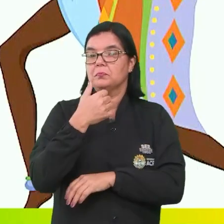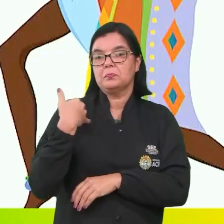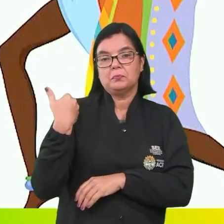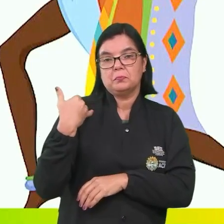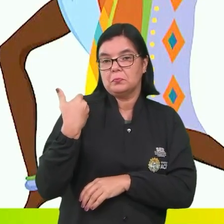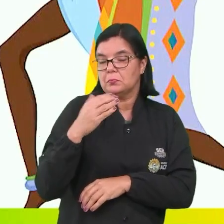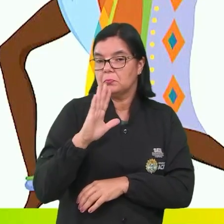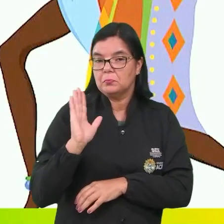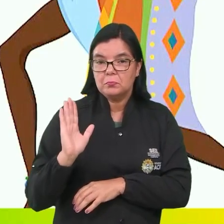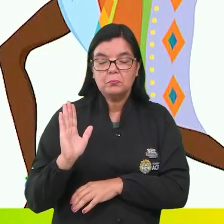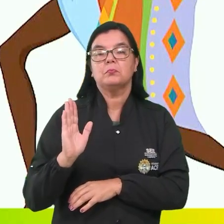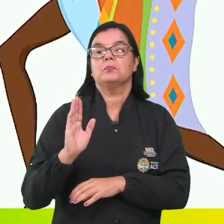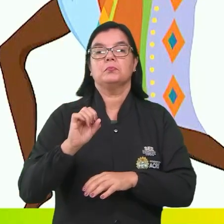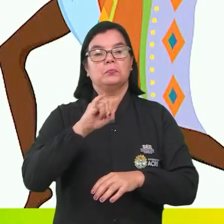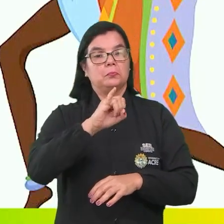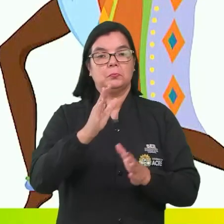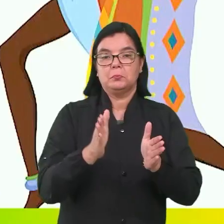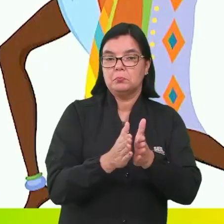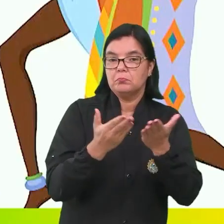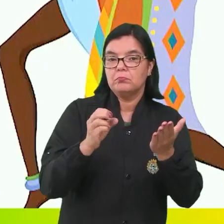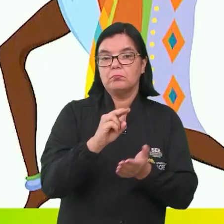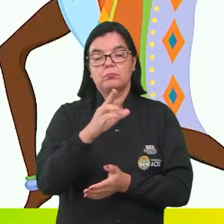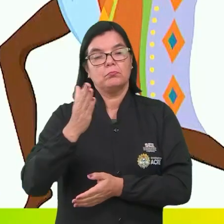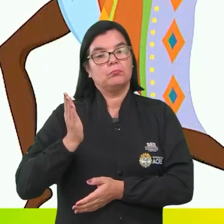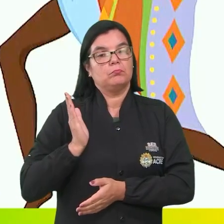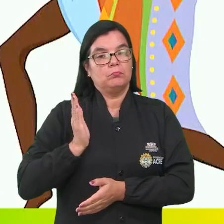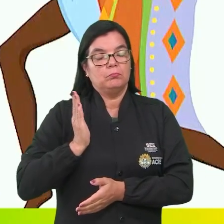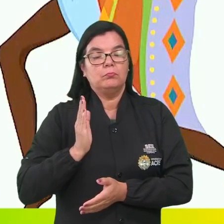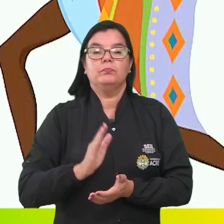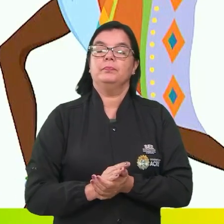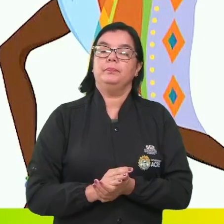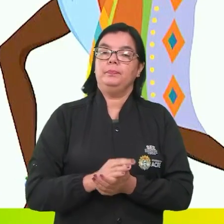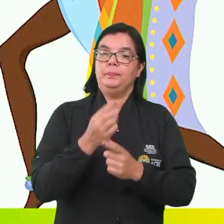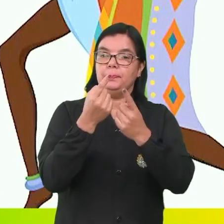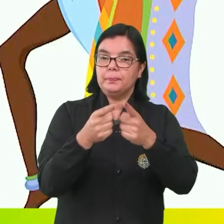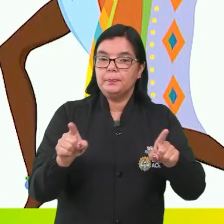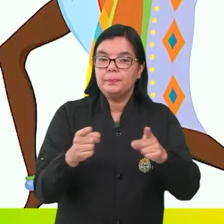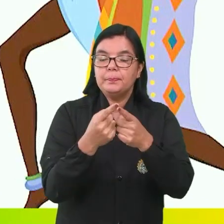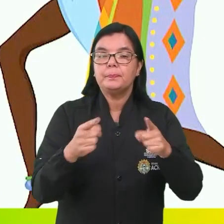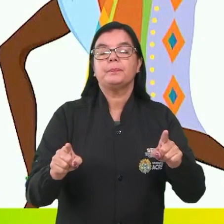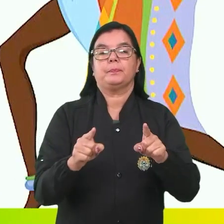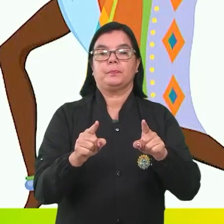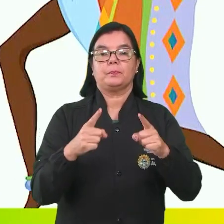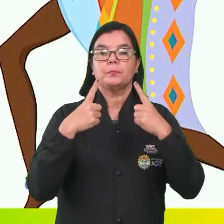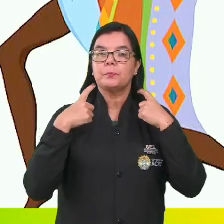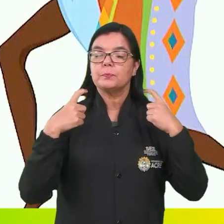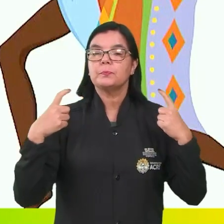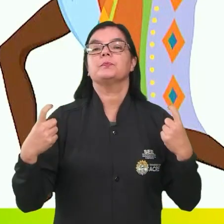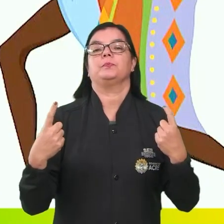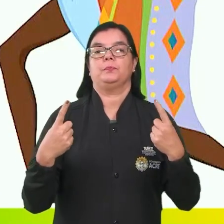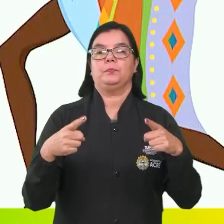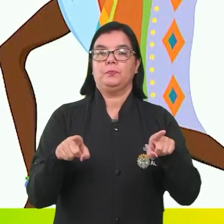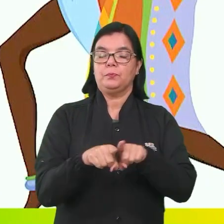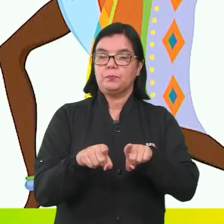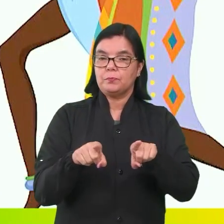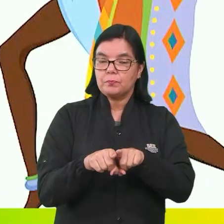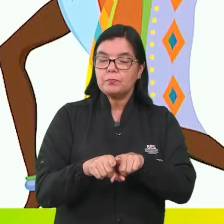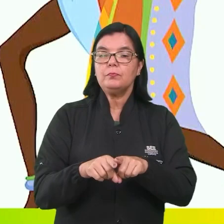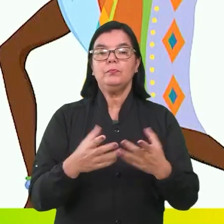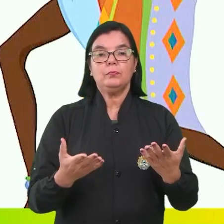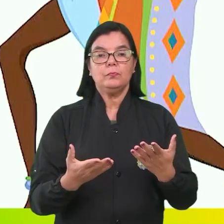idade ou escala social na comunidade, o acompanhamento de música produzida pelo som de instrumentos de